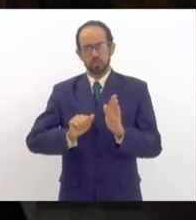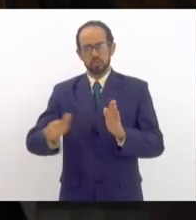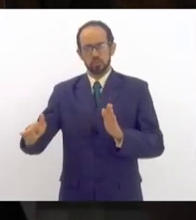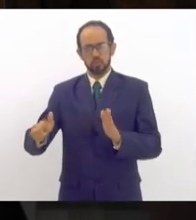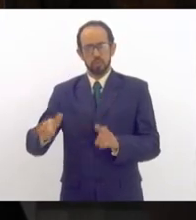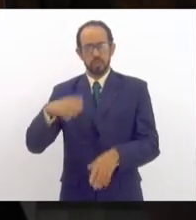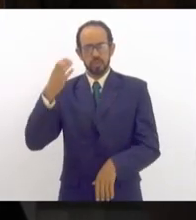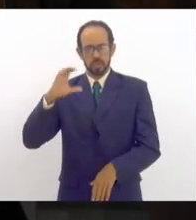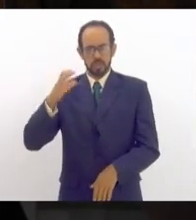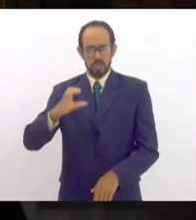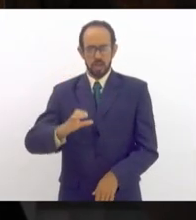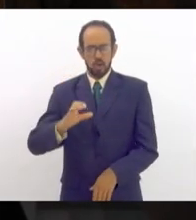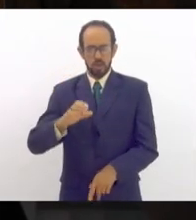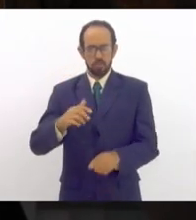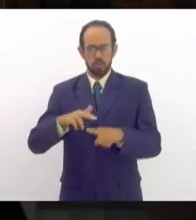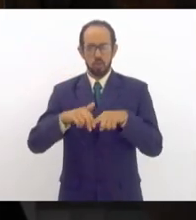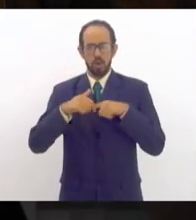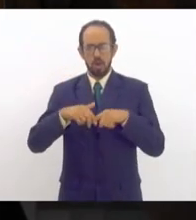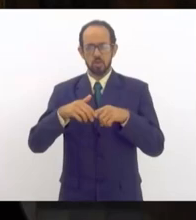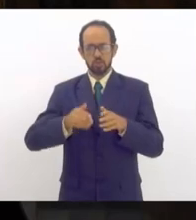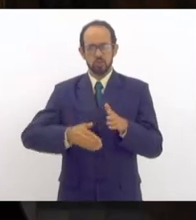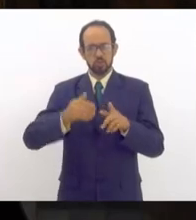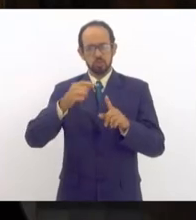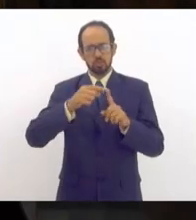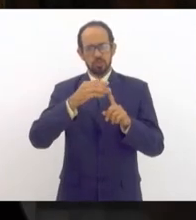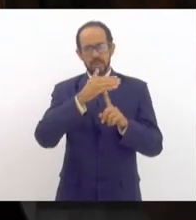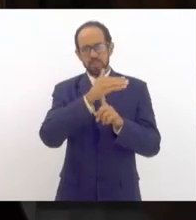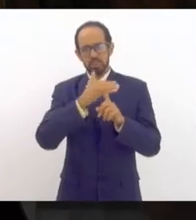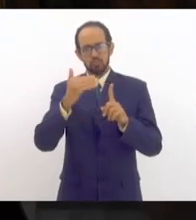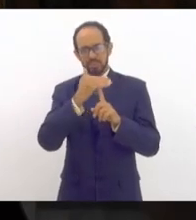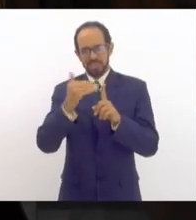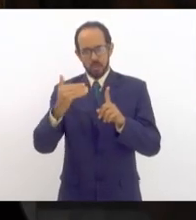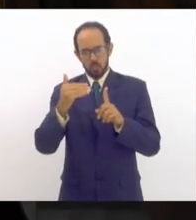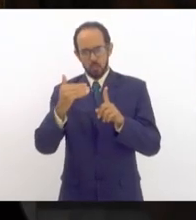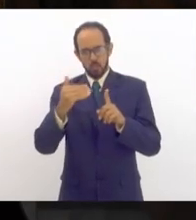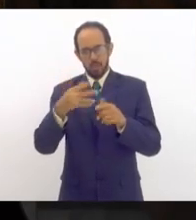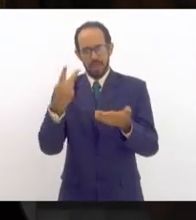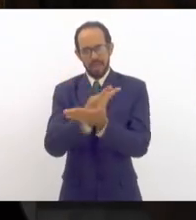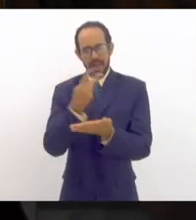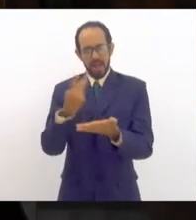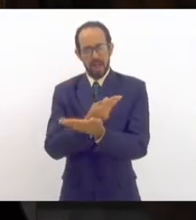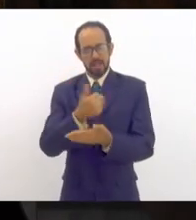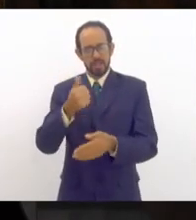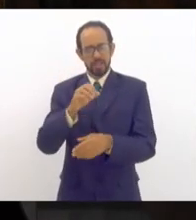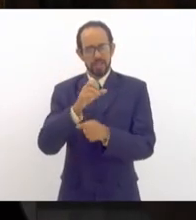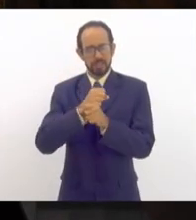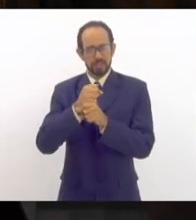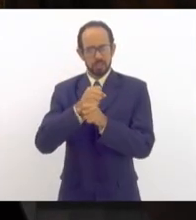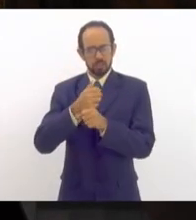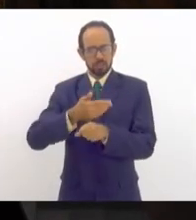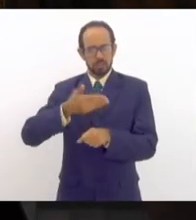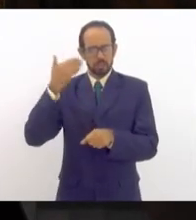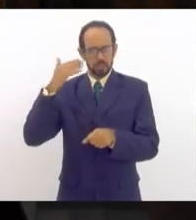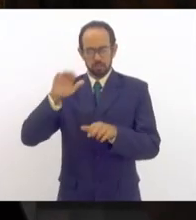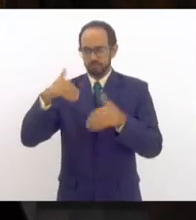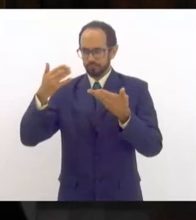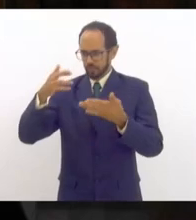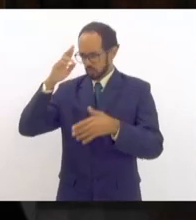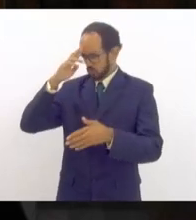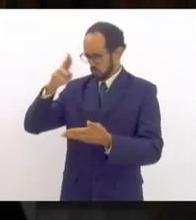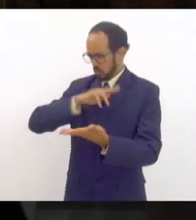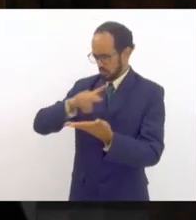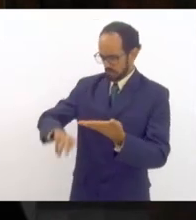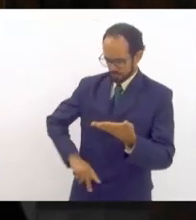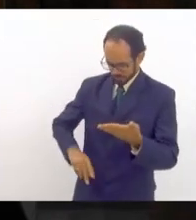cidade de Niterói por conta de uma divisão mal feita há dez anos atrás então senhor presidente eu queria trazer essa questão aqui